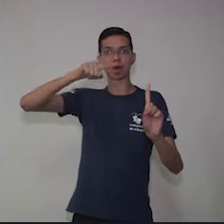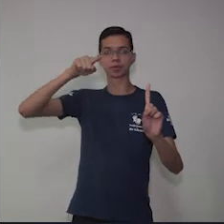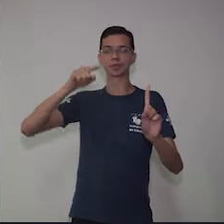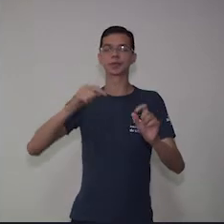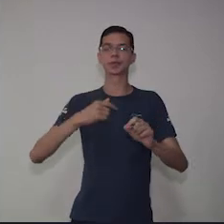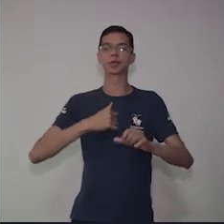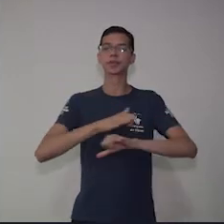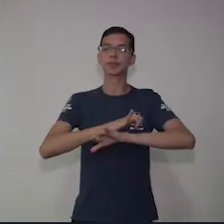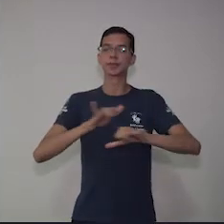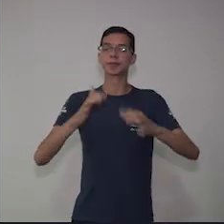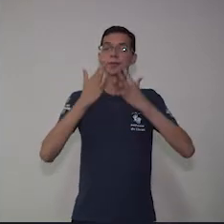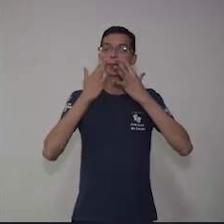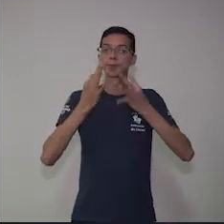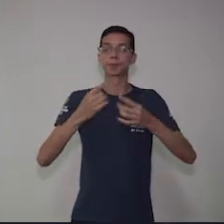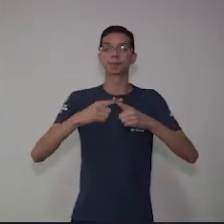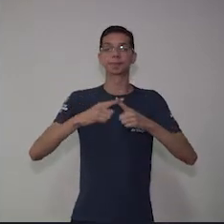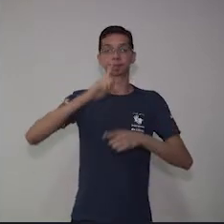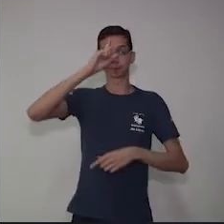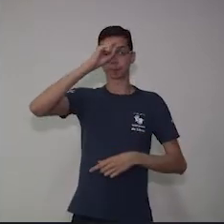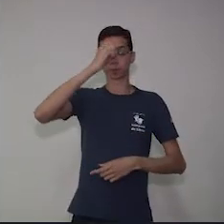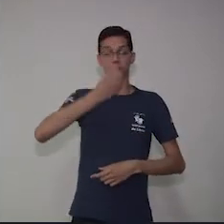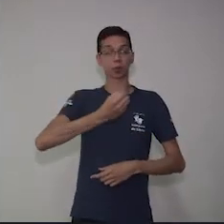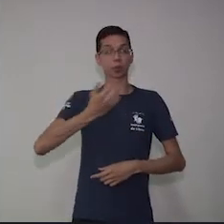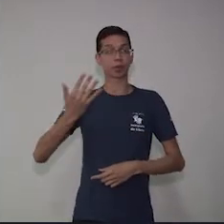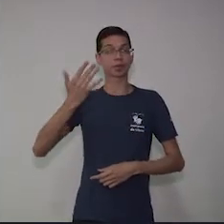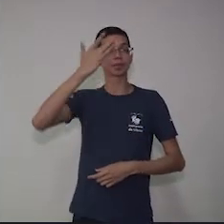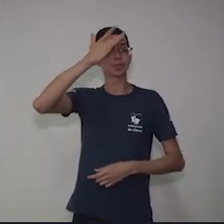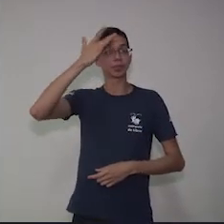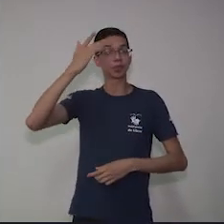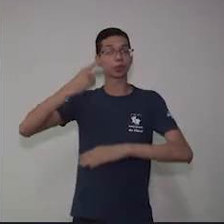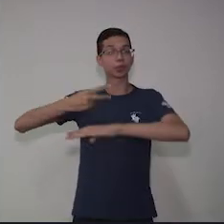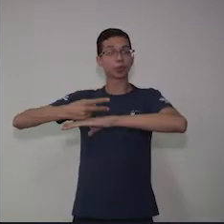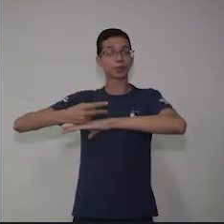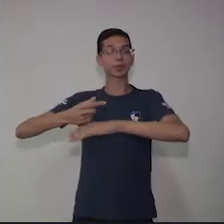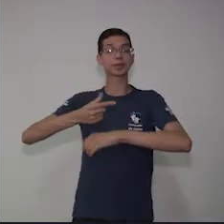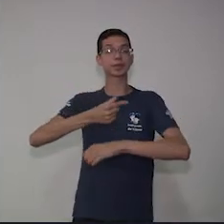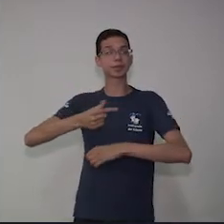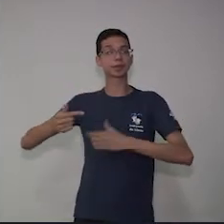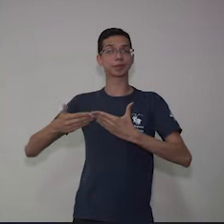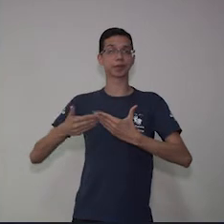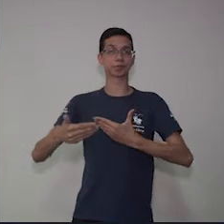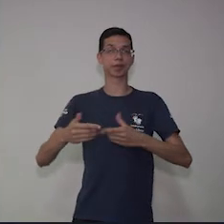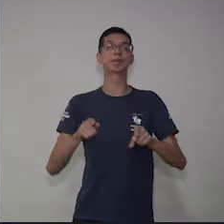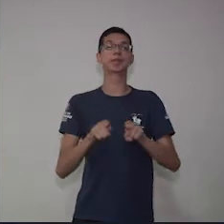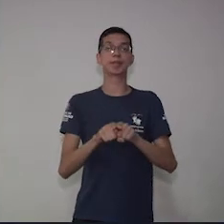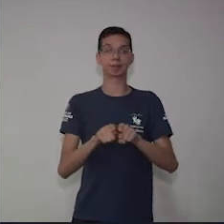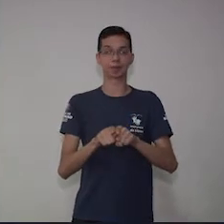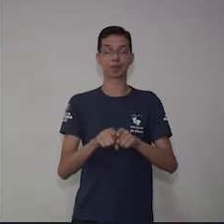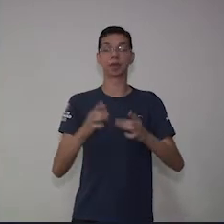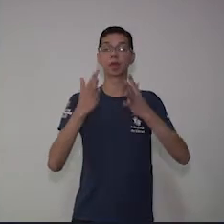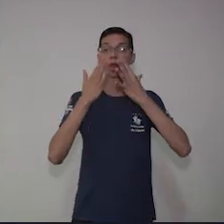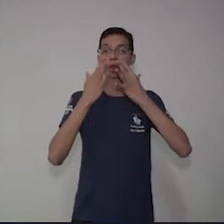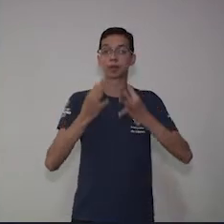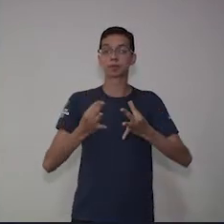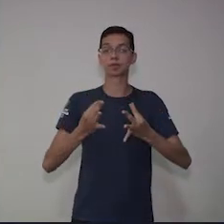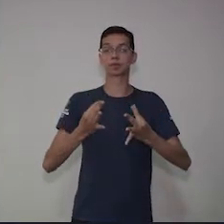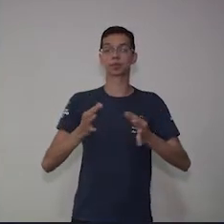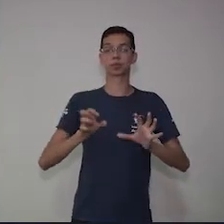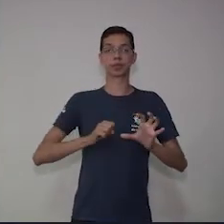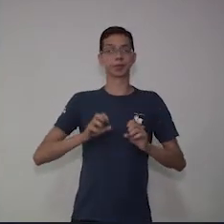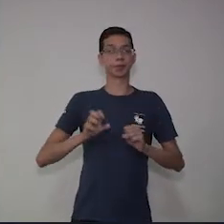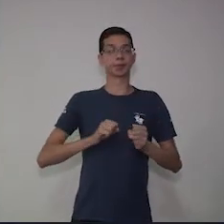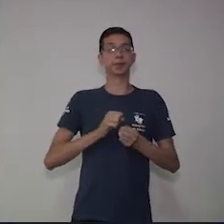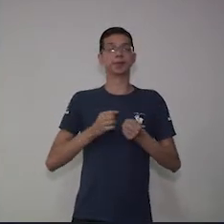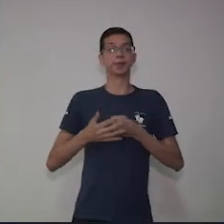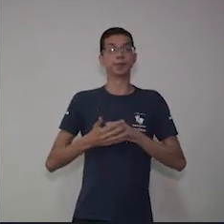de hospitalizações nas próximas semanas. A atenção para o aumento do número de casos em fevereiro